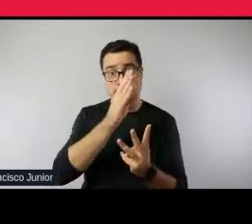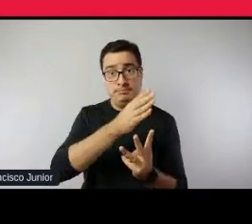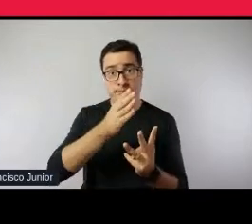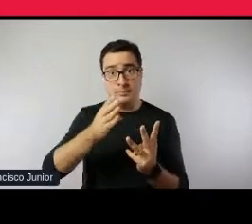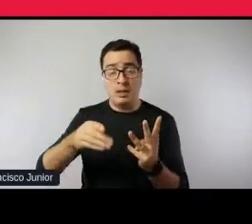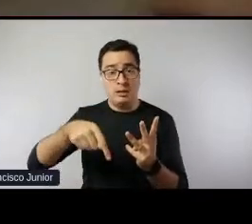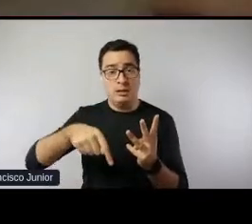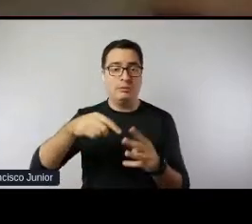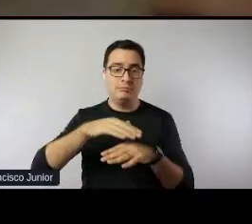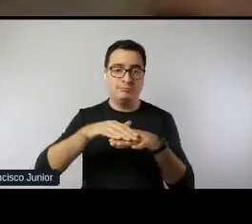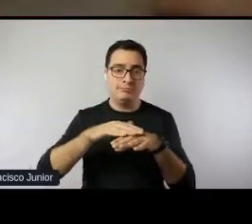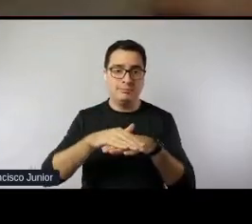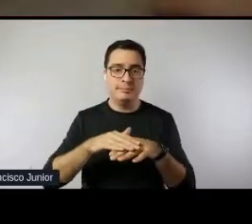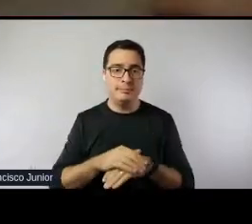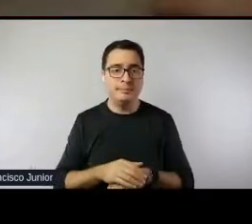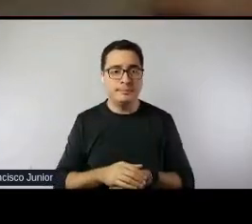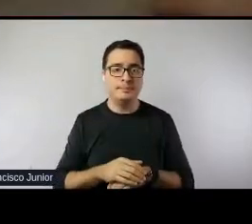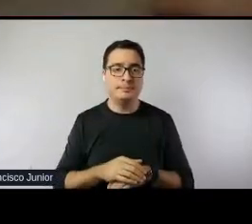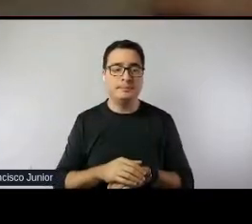papo.